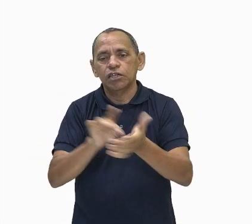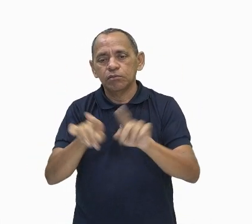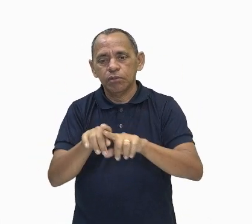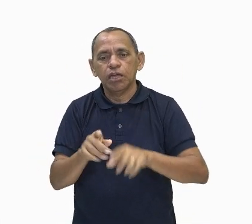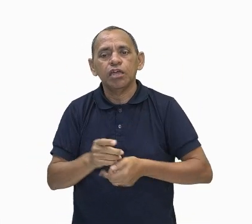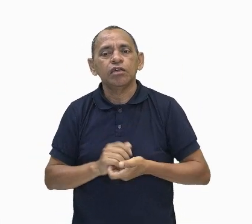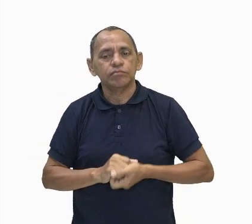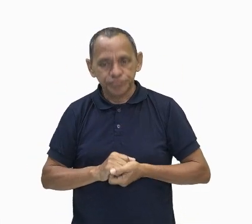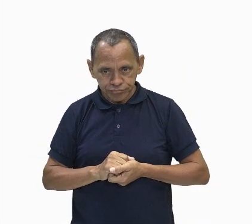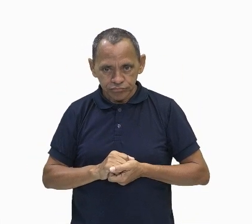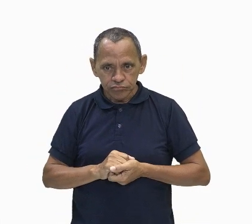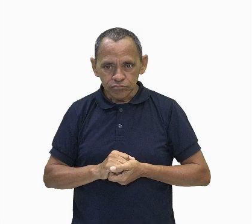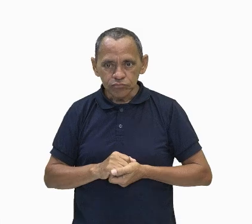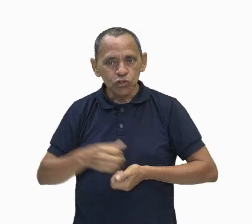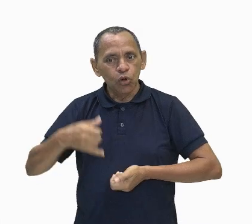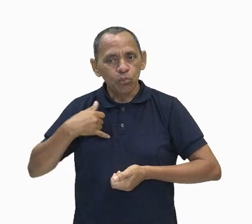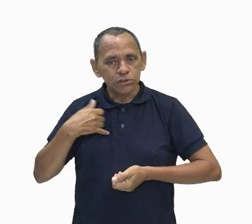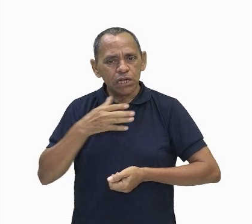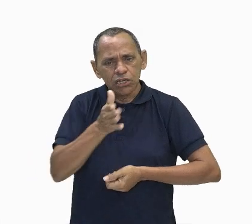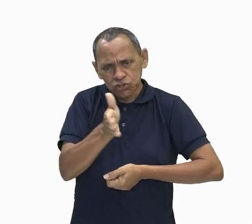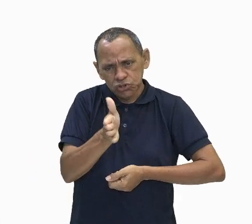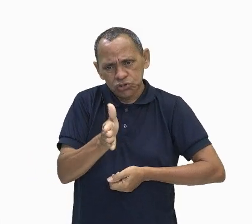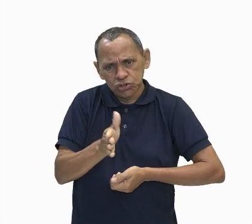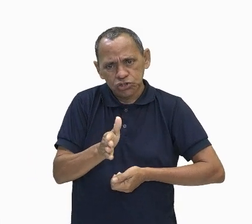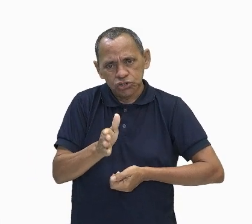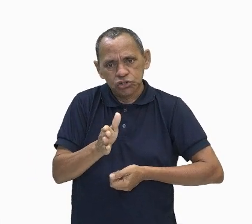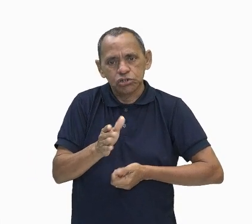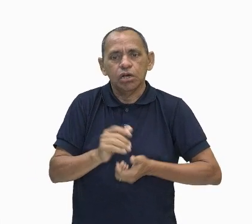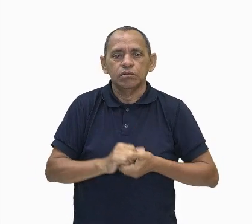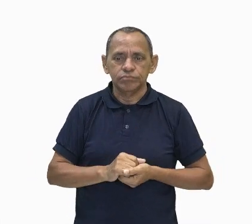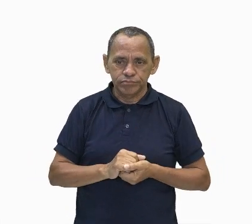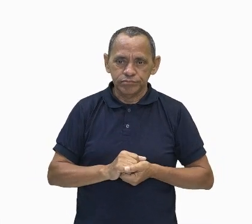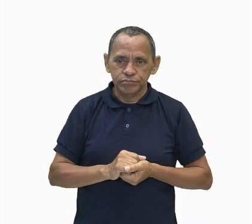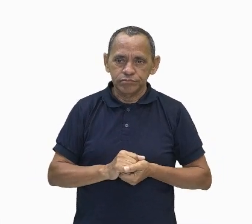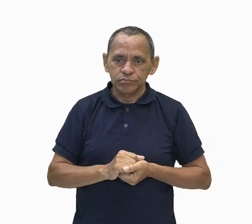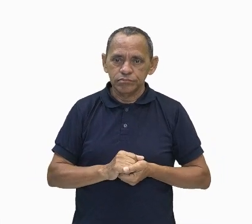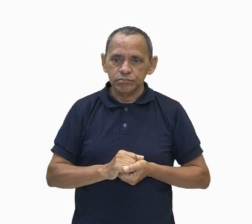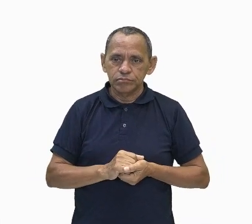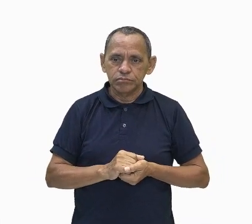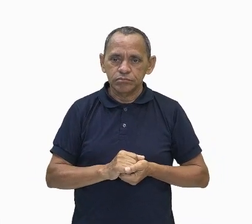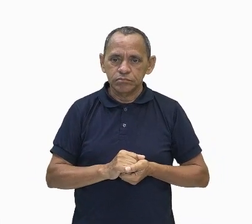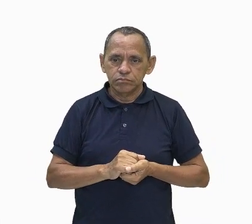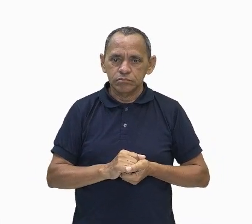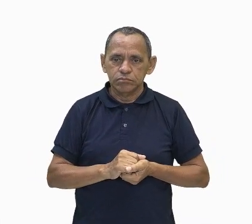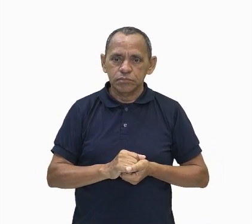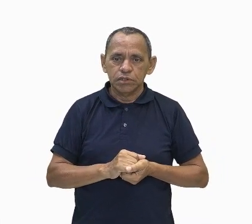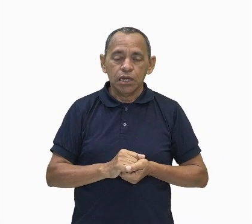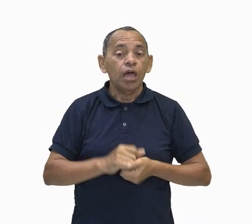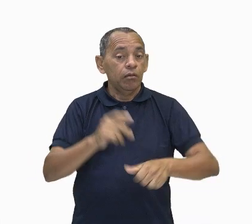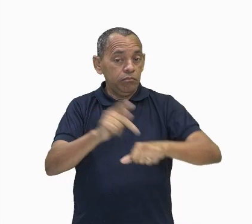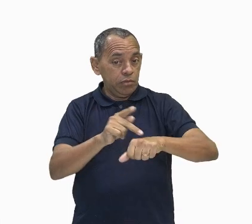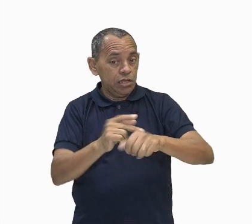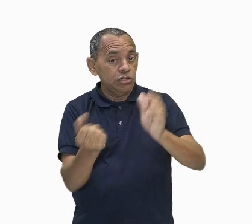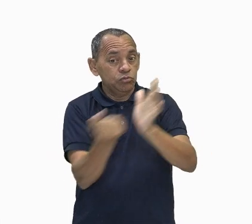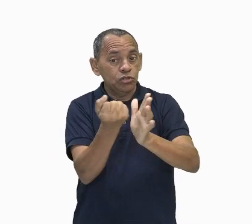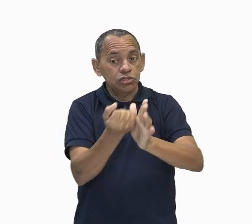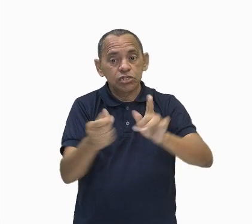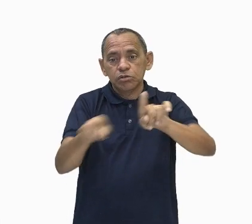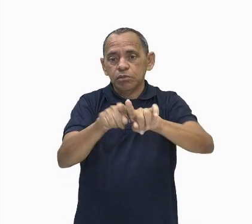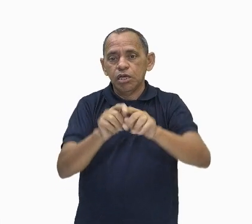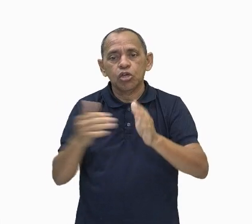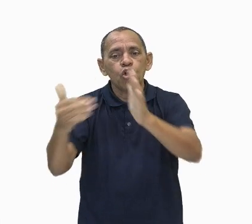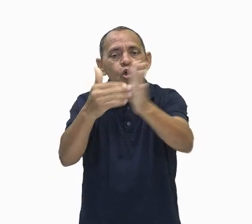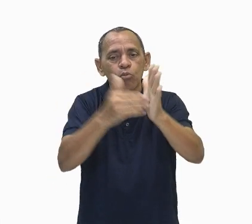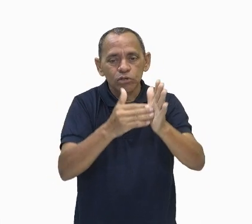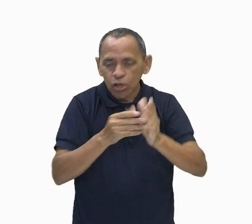emocional ou sofrimento, também dizendo que ele já viu muita coisa, que tem uma certa idade. A repetição da pedra mostra que esse obstáculo foi persistente.